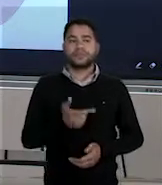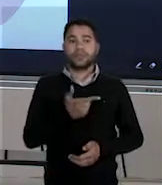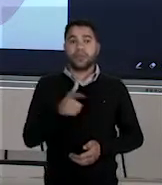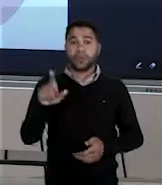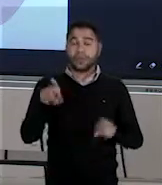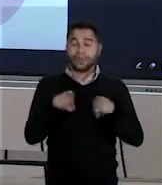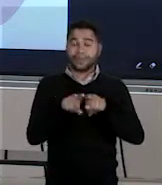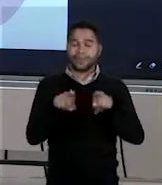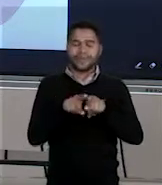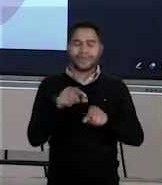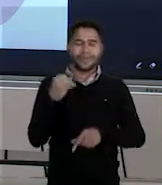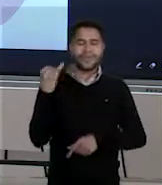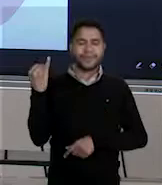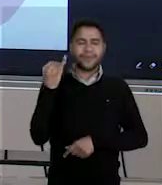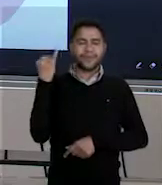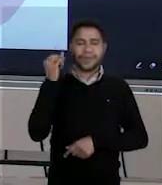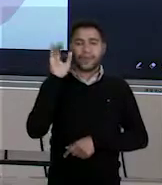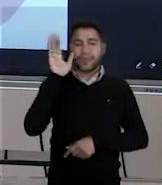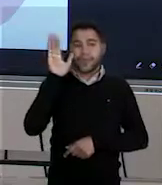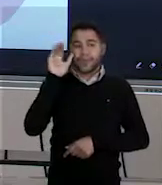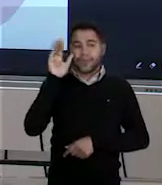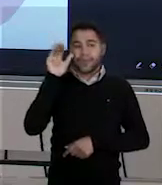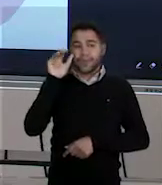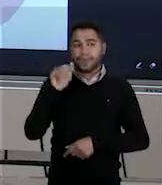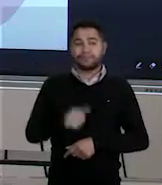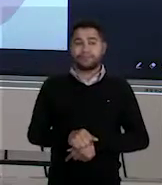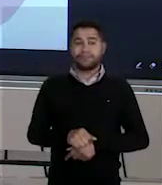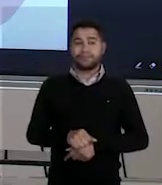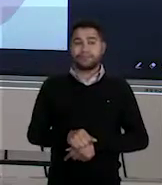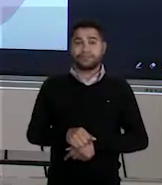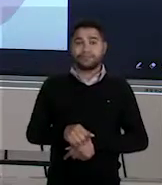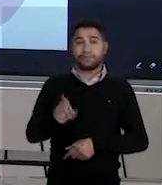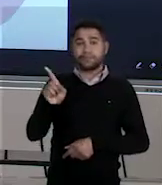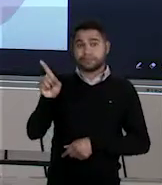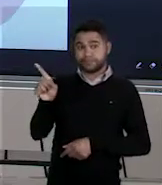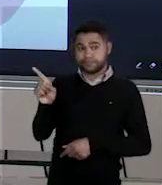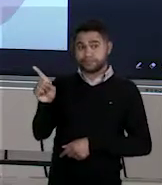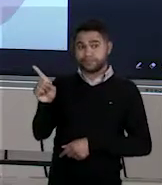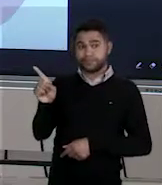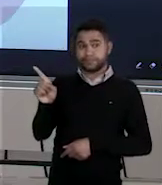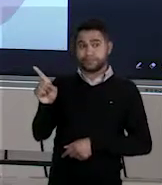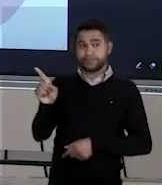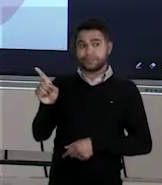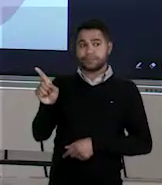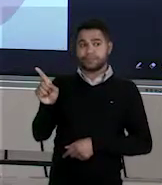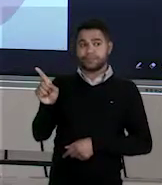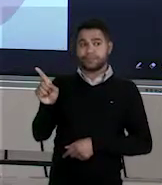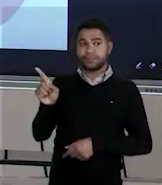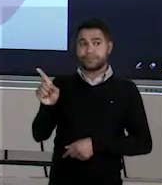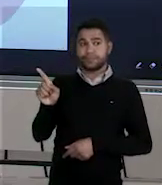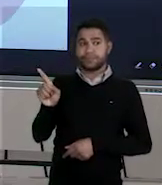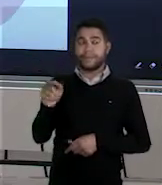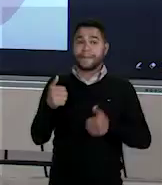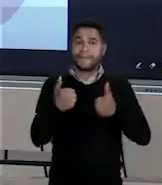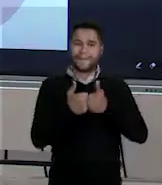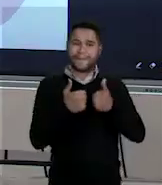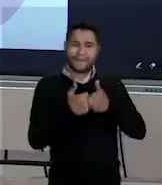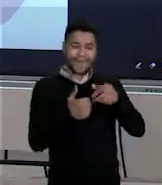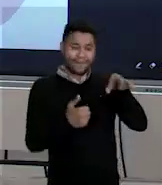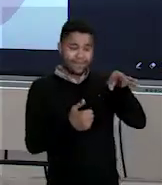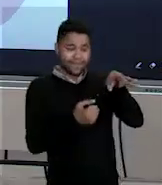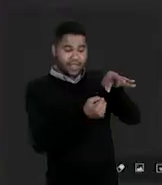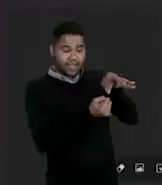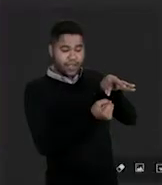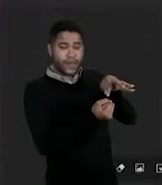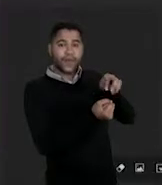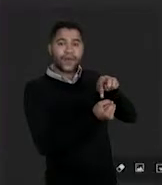questão importante da gente observar no nosso órgão sexual externo é que próximo aqui à região da vagina a gente